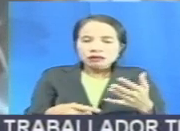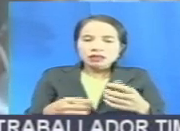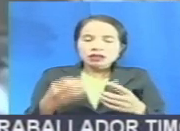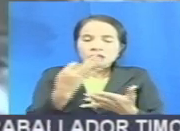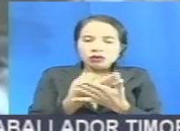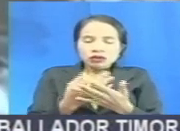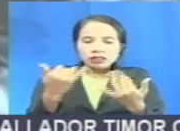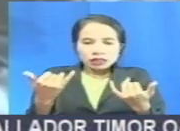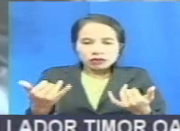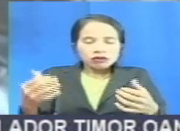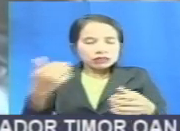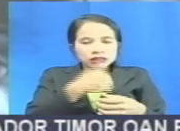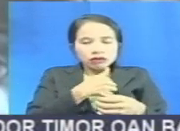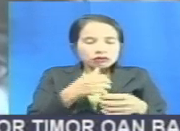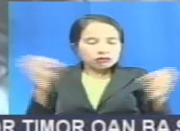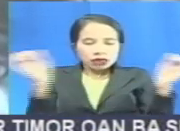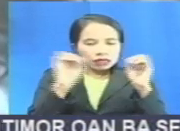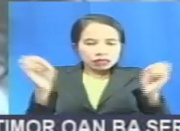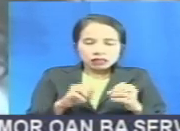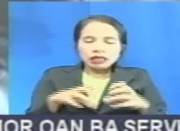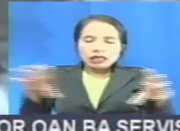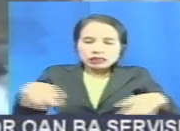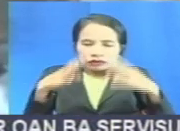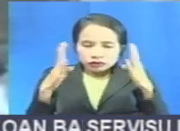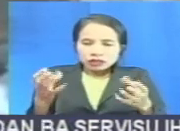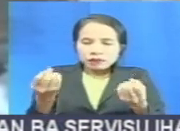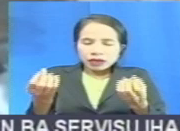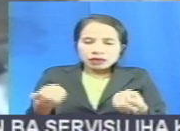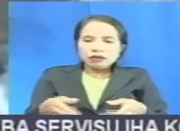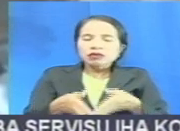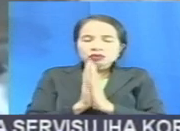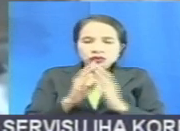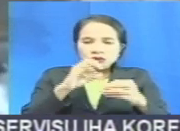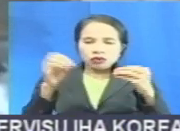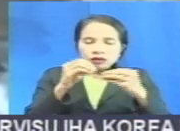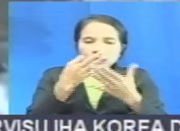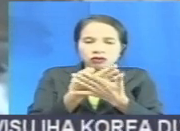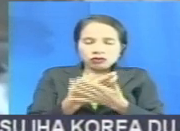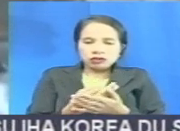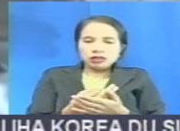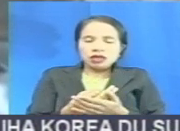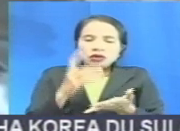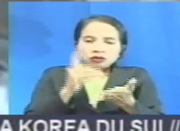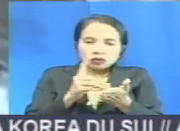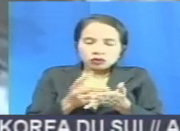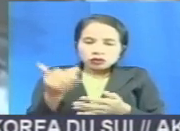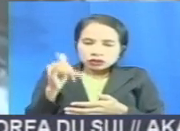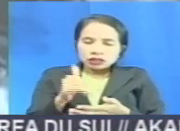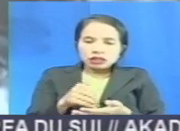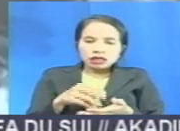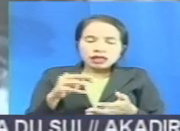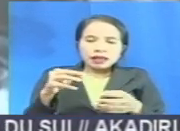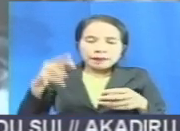ia. Funcionário barak tebes ma questiona ida ia hospitais, itanienia enfermeiro sira,